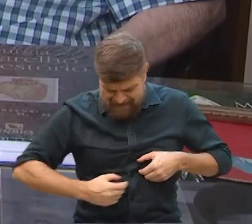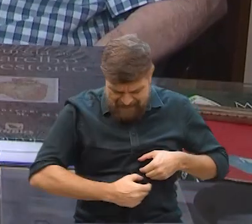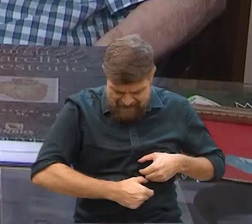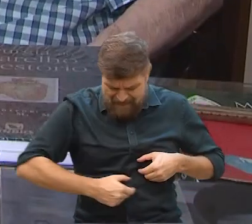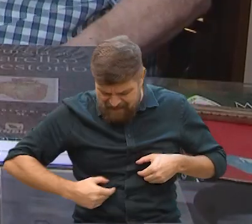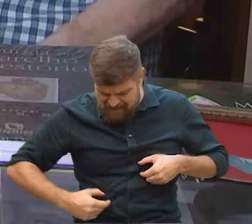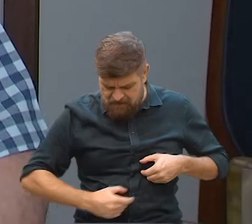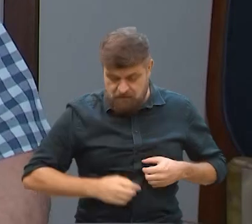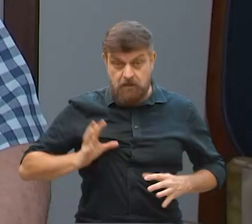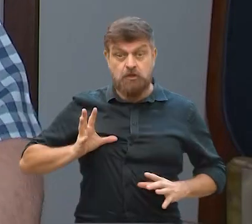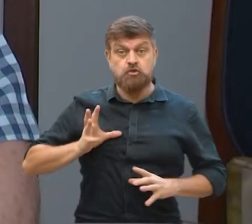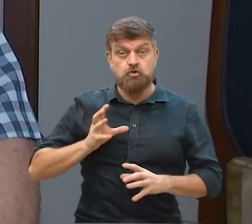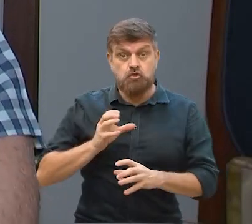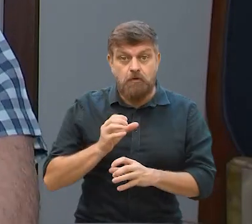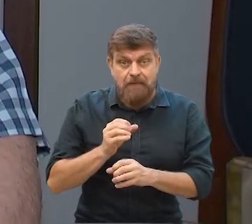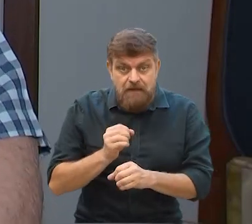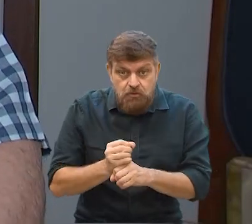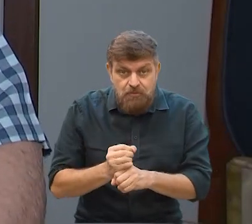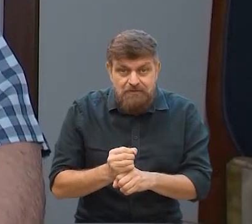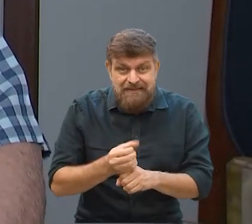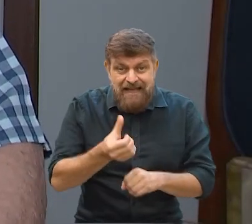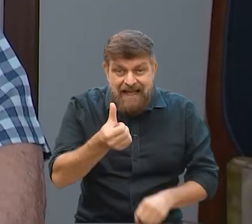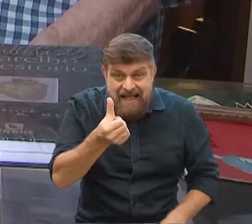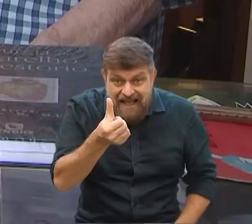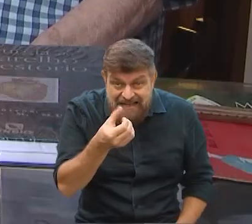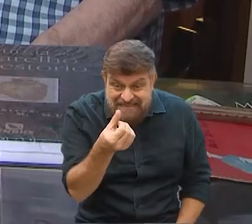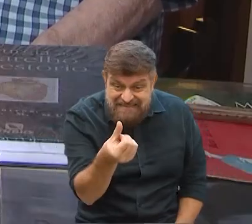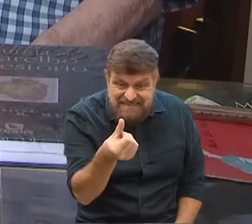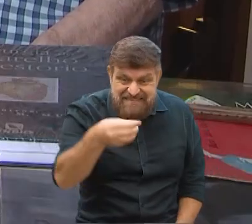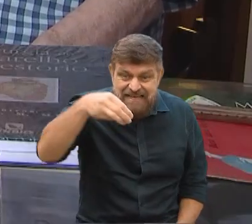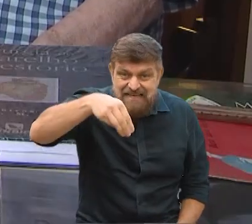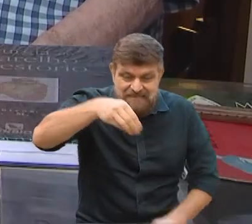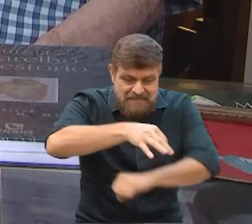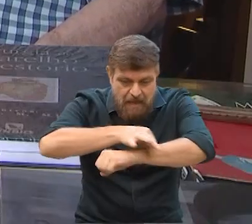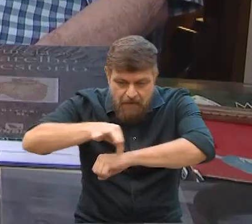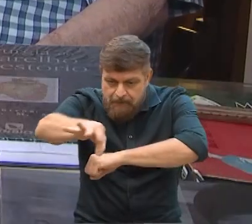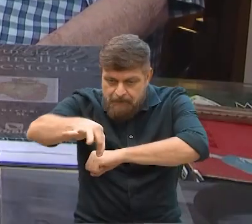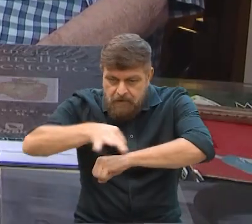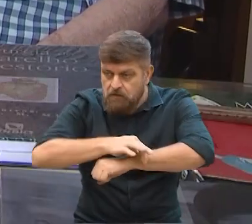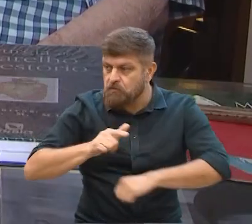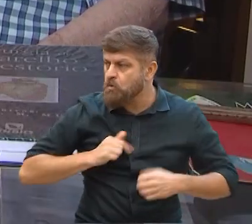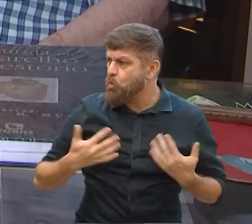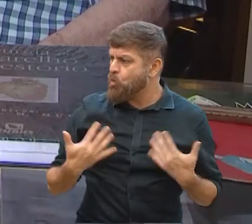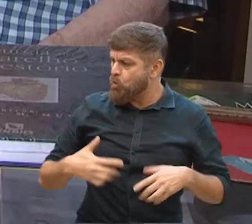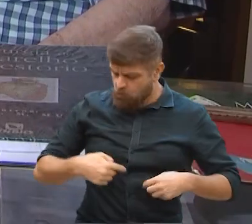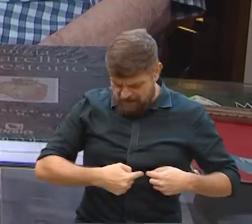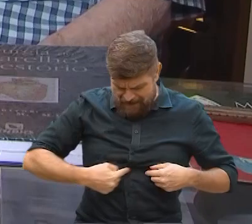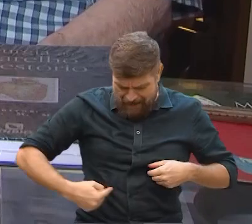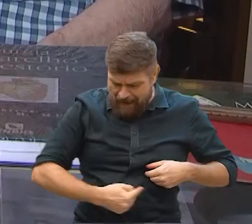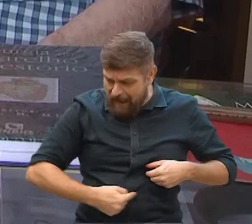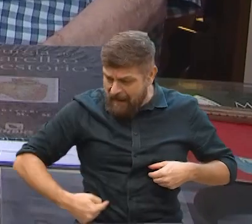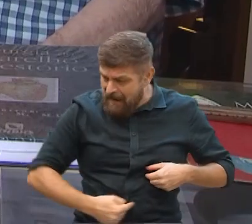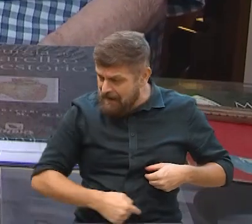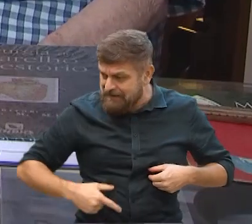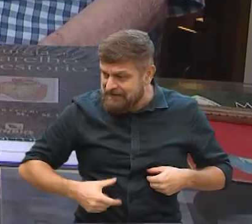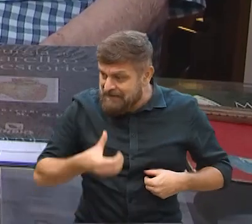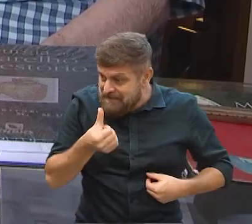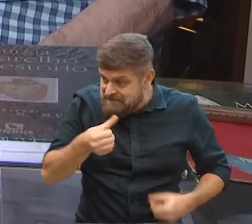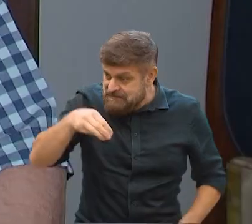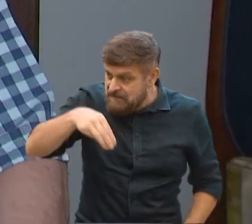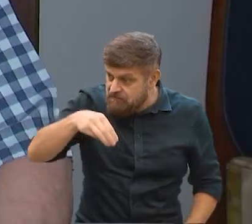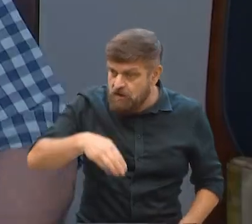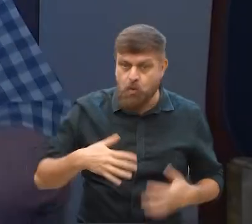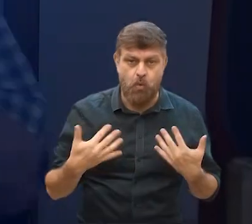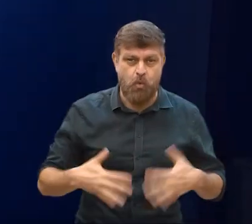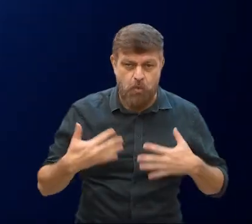maior, dá um total aí de 6 metros. Então, nós temos 6 metros aqui torcidinhos entre isso, tudo no torcidinho. nosso abdômen. Você